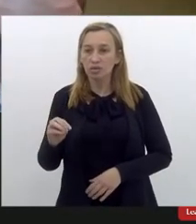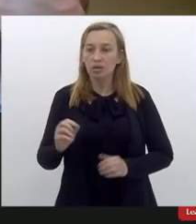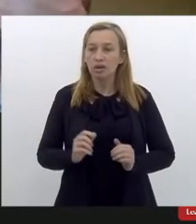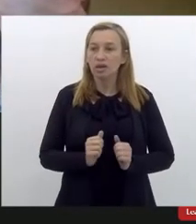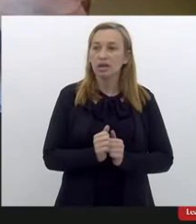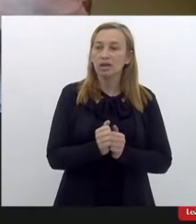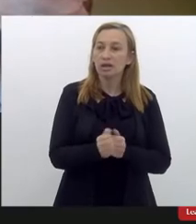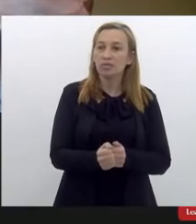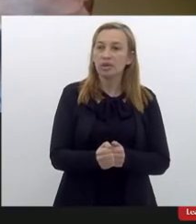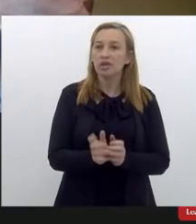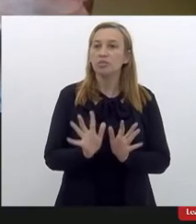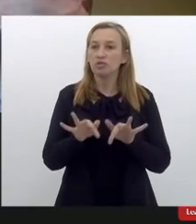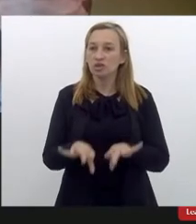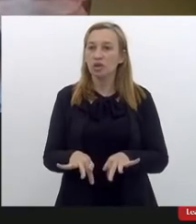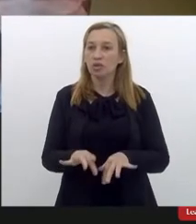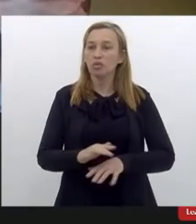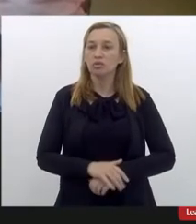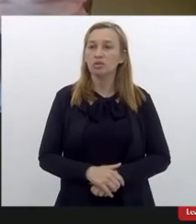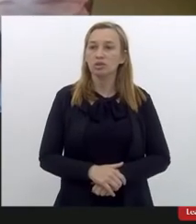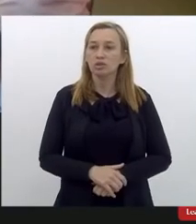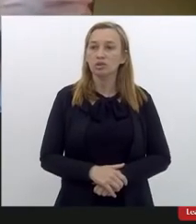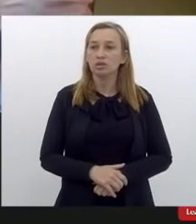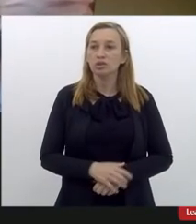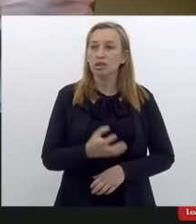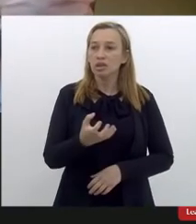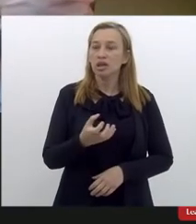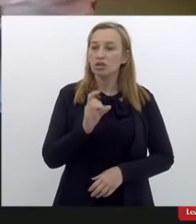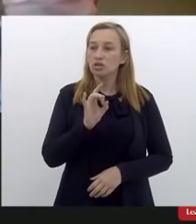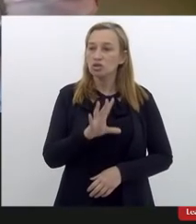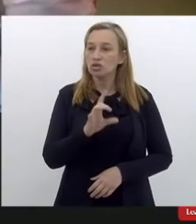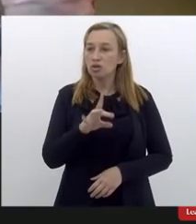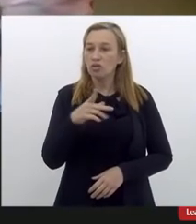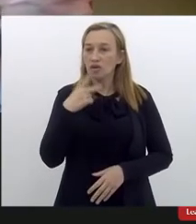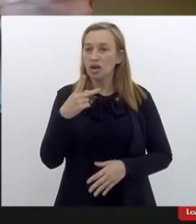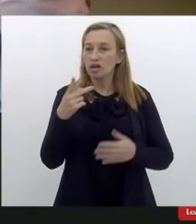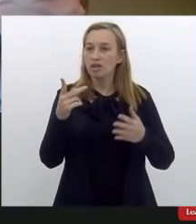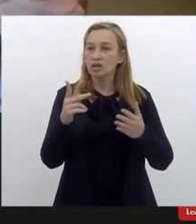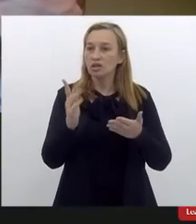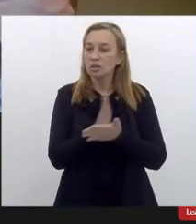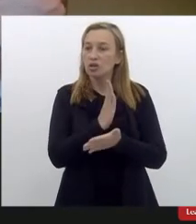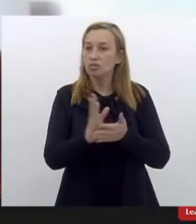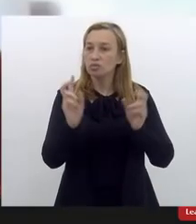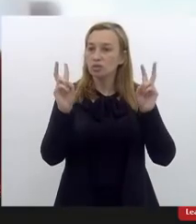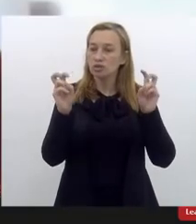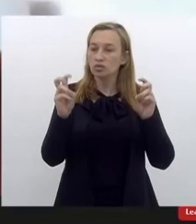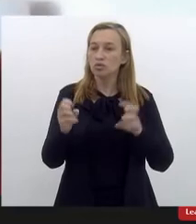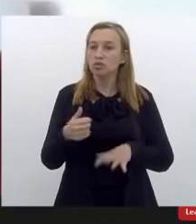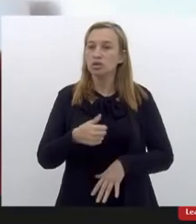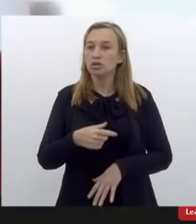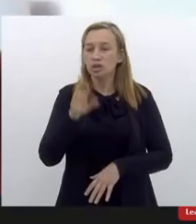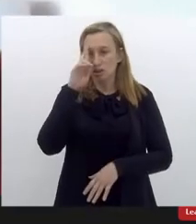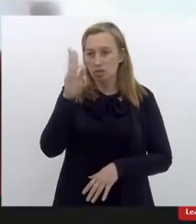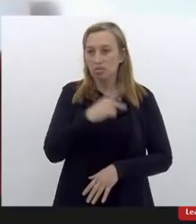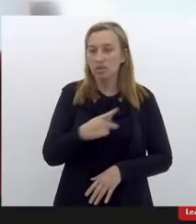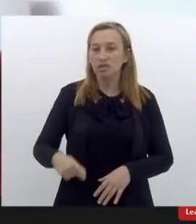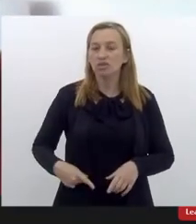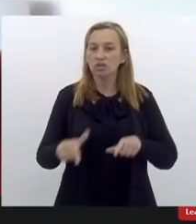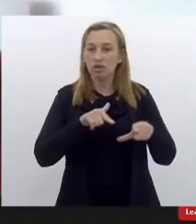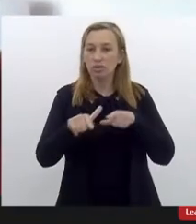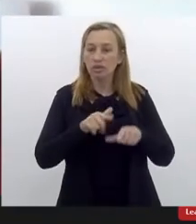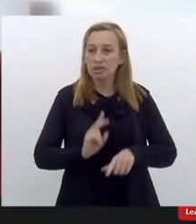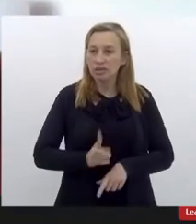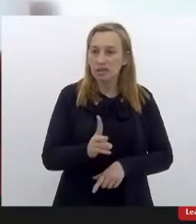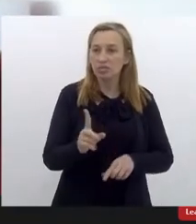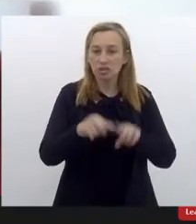aqui para o final. Quero só pontuar algumas questões. Primeiro, presidente, que a gente trabalha sempre para que os